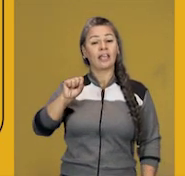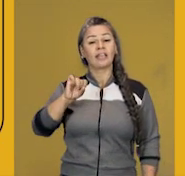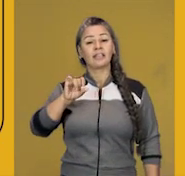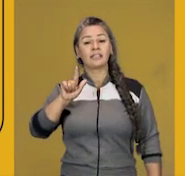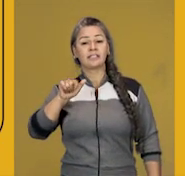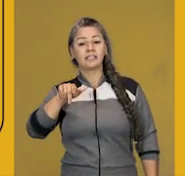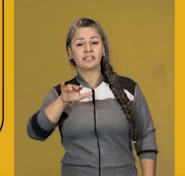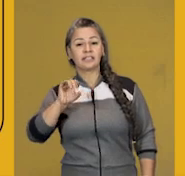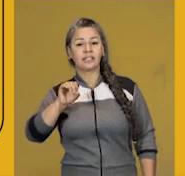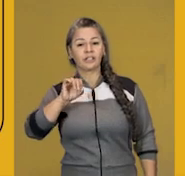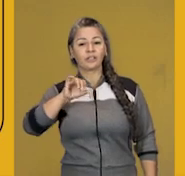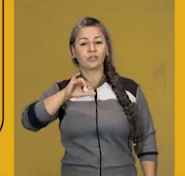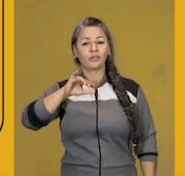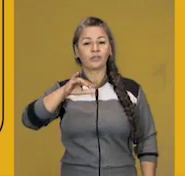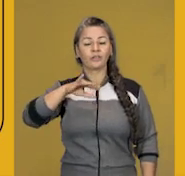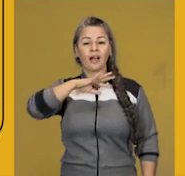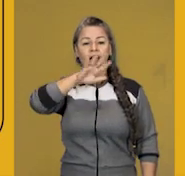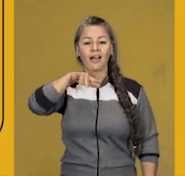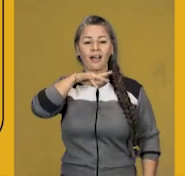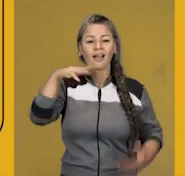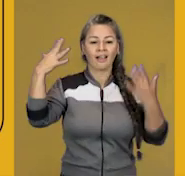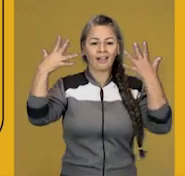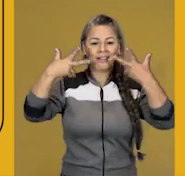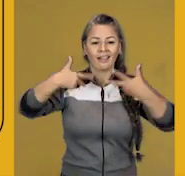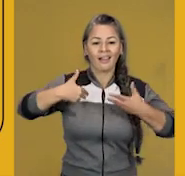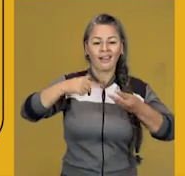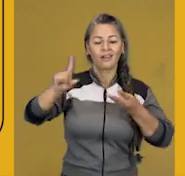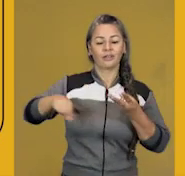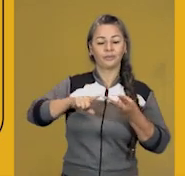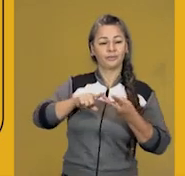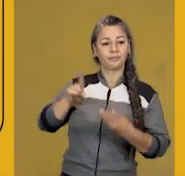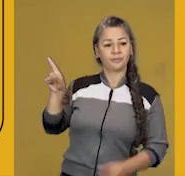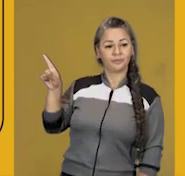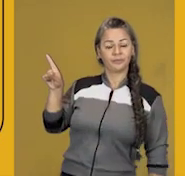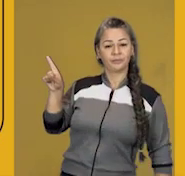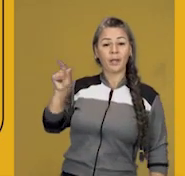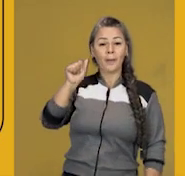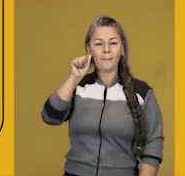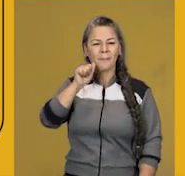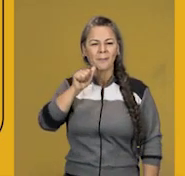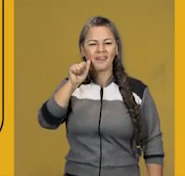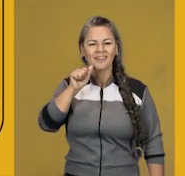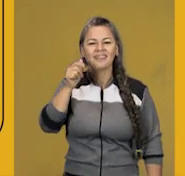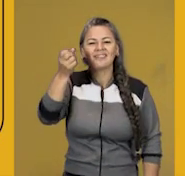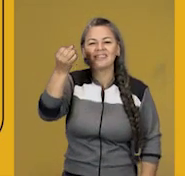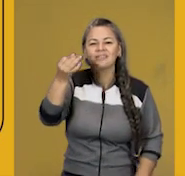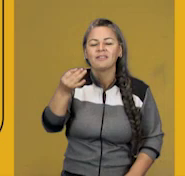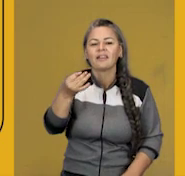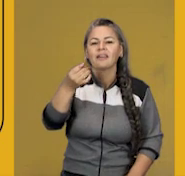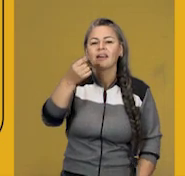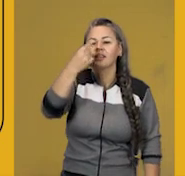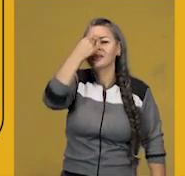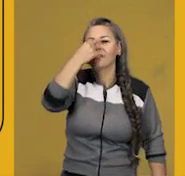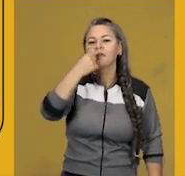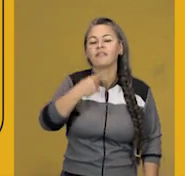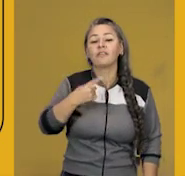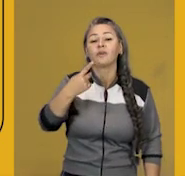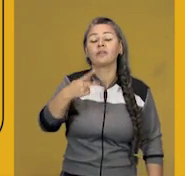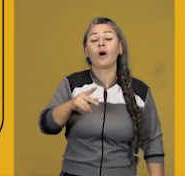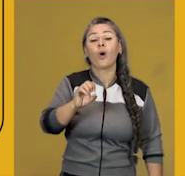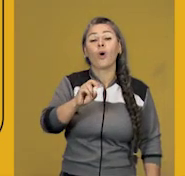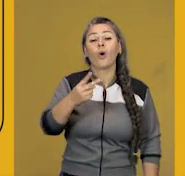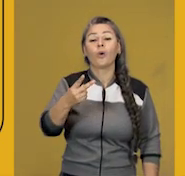A menina, olha, está falando ali da aparência física dela, ou às vezes até mesmo do